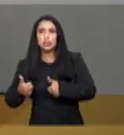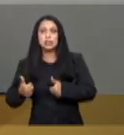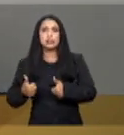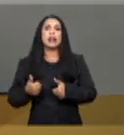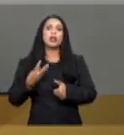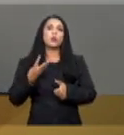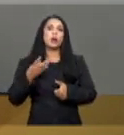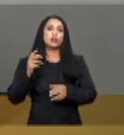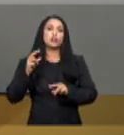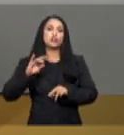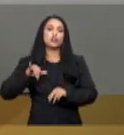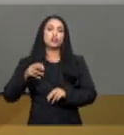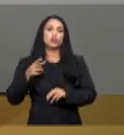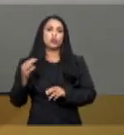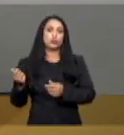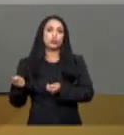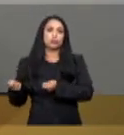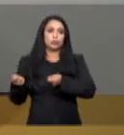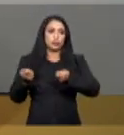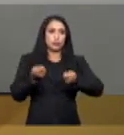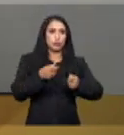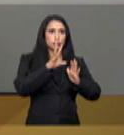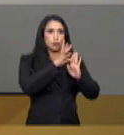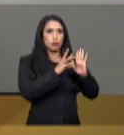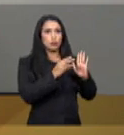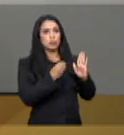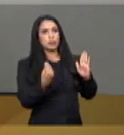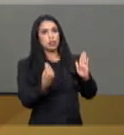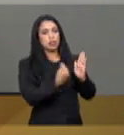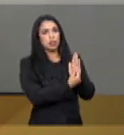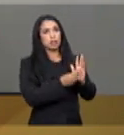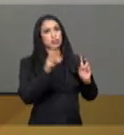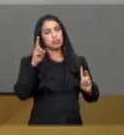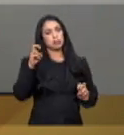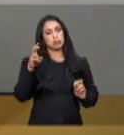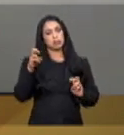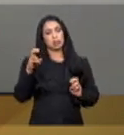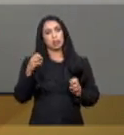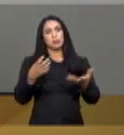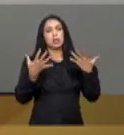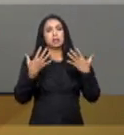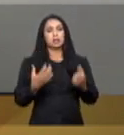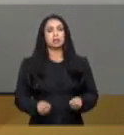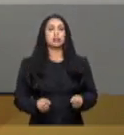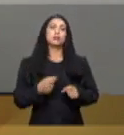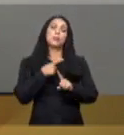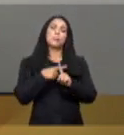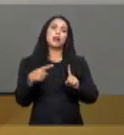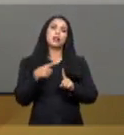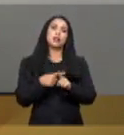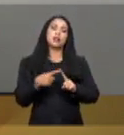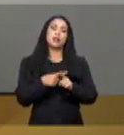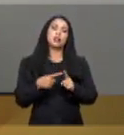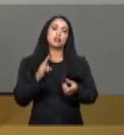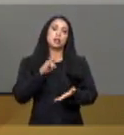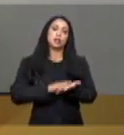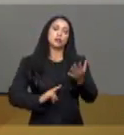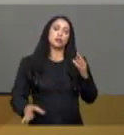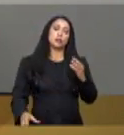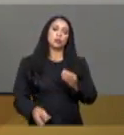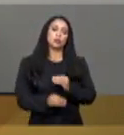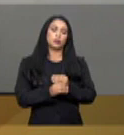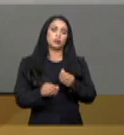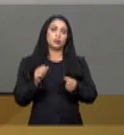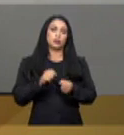de junho de 2019 apresentou parecer pelo, aspas, parcial provimento dos embargos, tão somente para que se faça a modulação dos efeitos